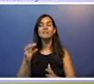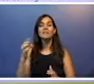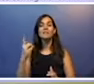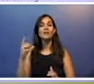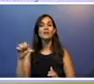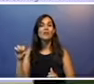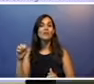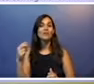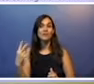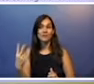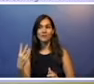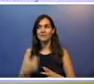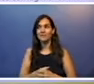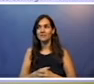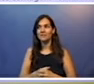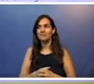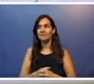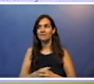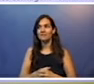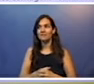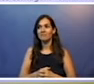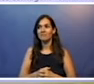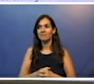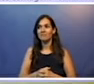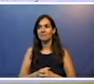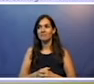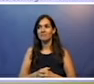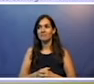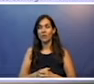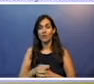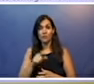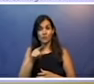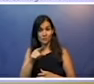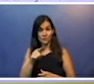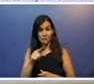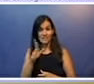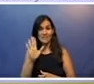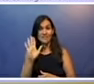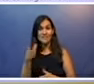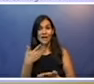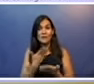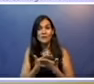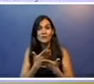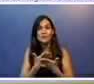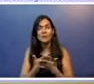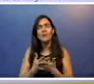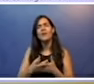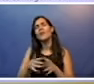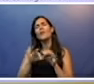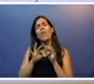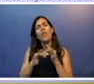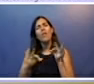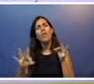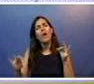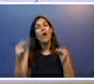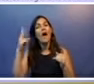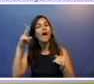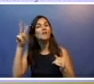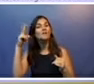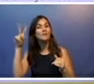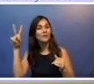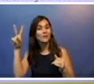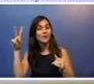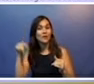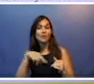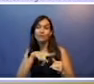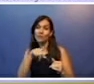192. A numeração romana. Vamos lá? Você já estudou que ao longo da história as representações numéricas